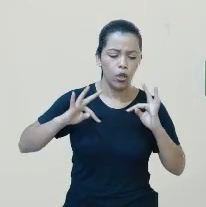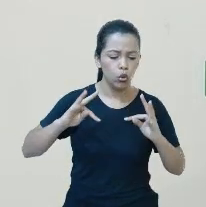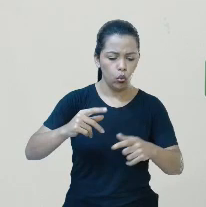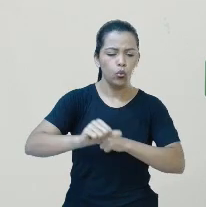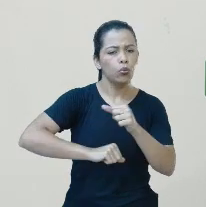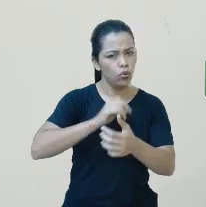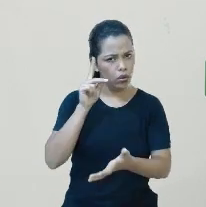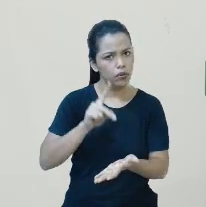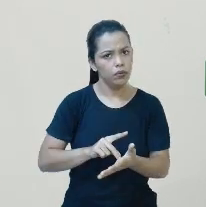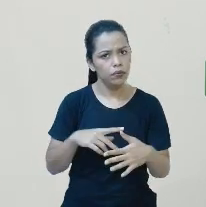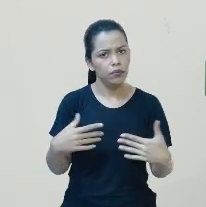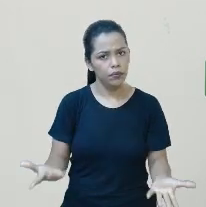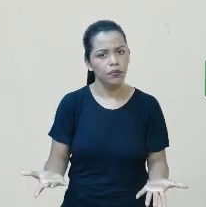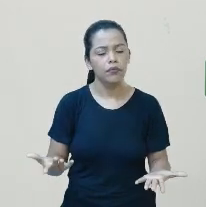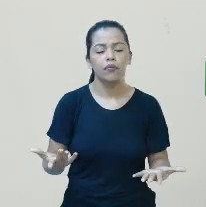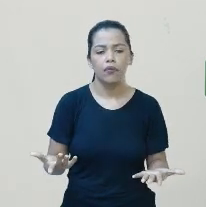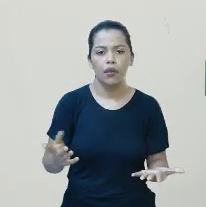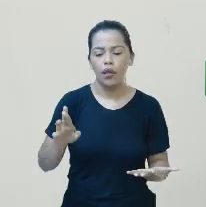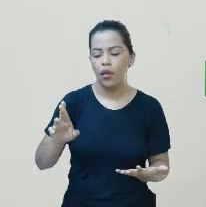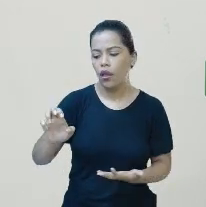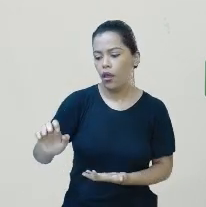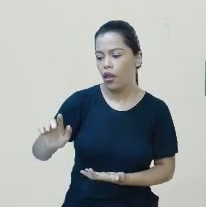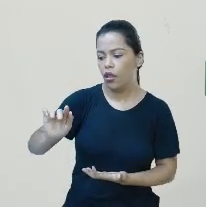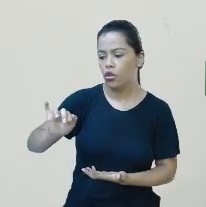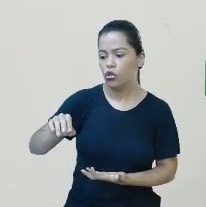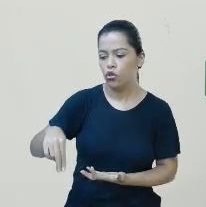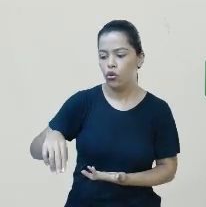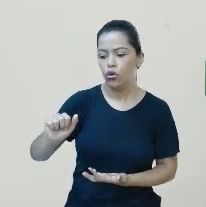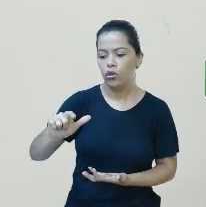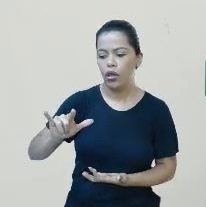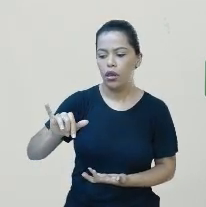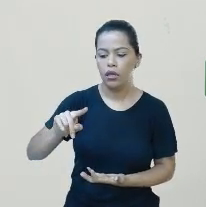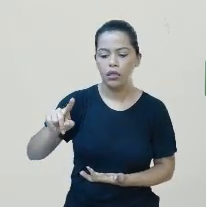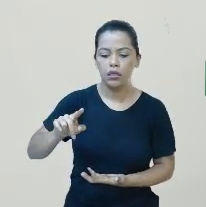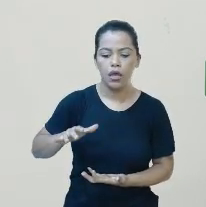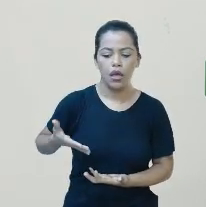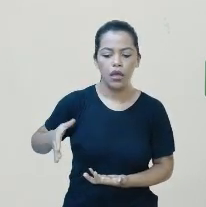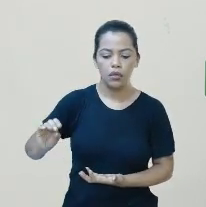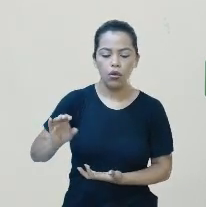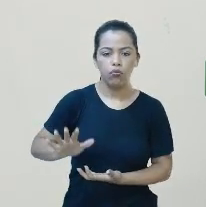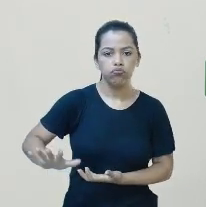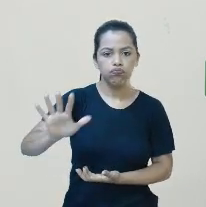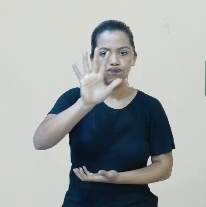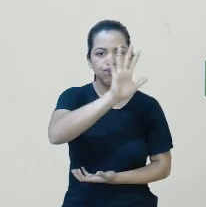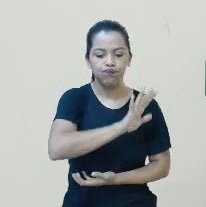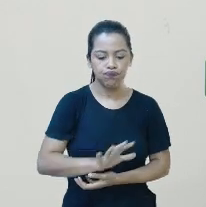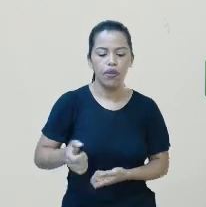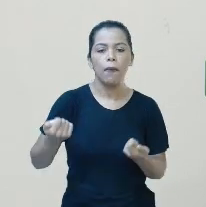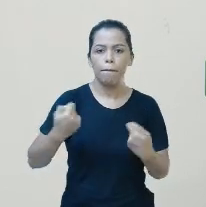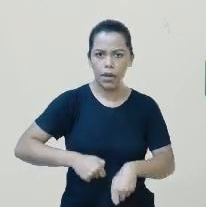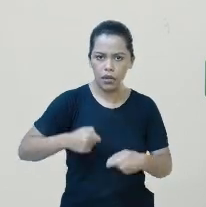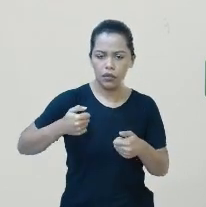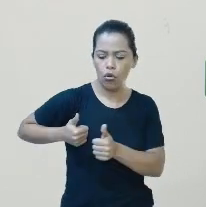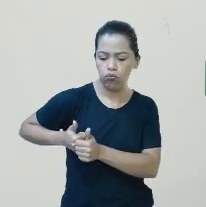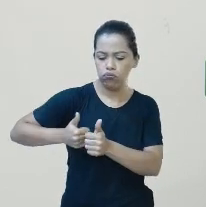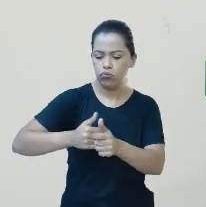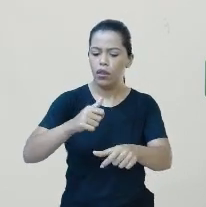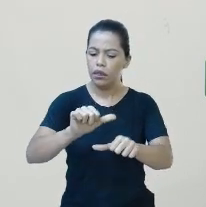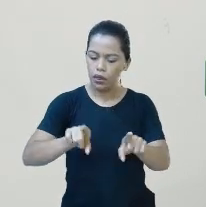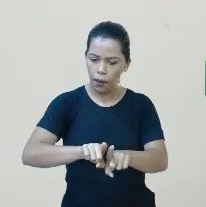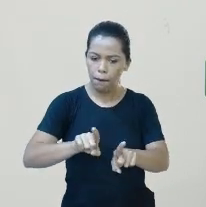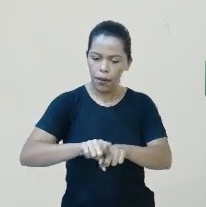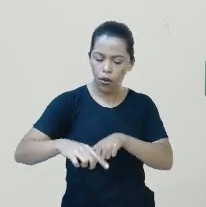não é verdade? Então, a regionalização do país não poderia ser diferente, teve que acompanhar essas